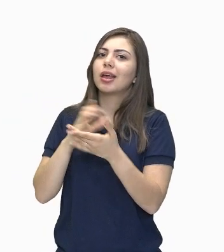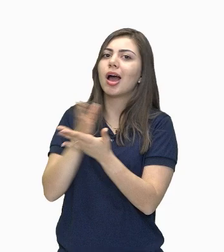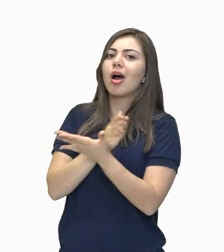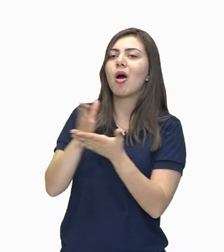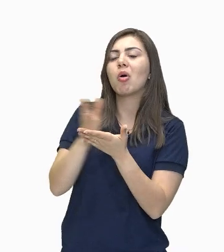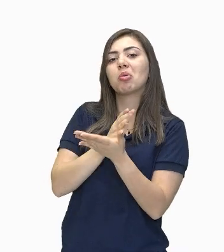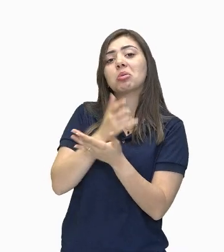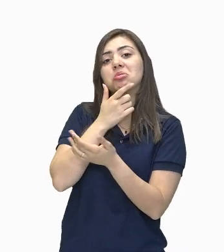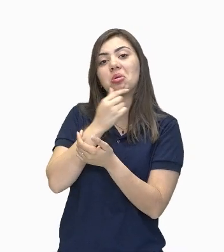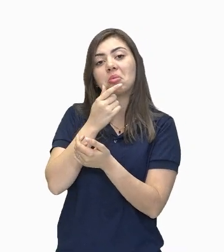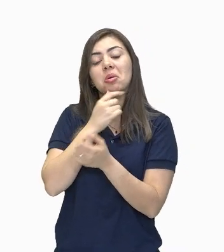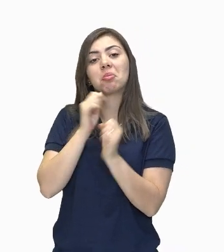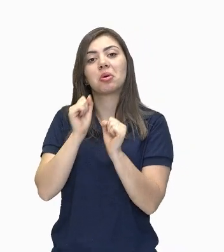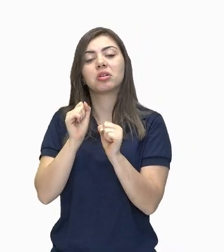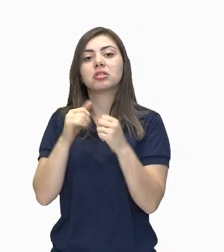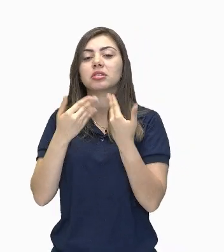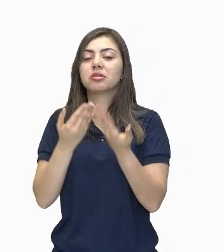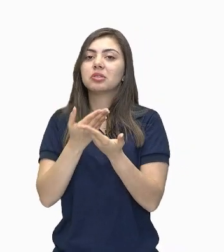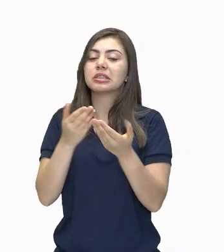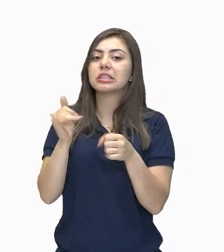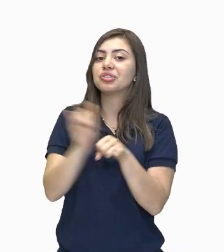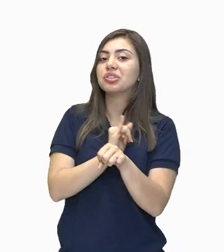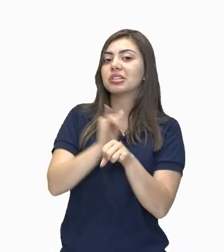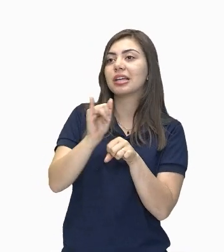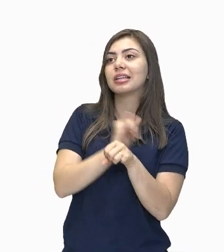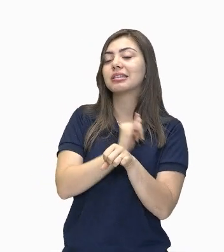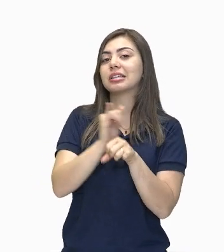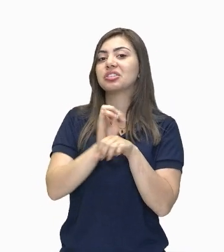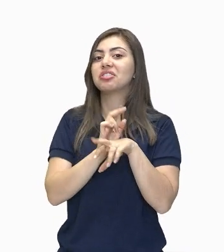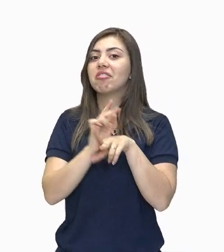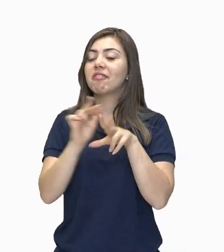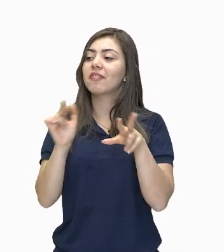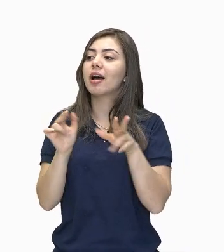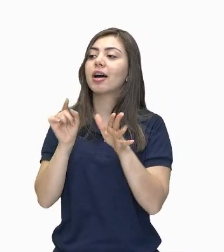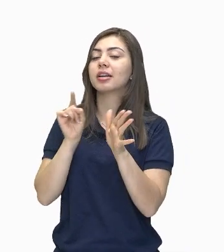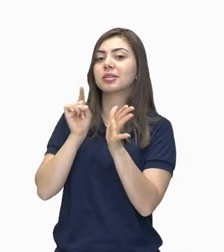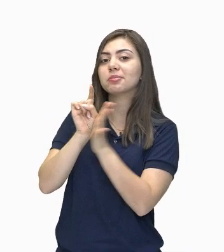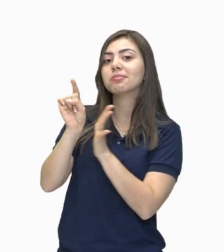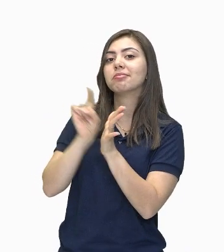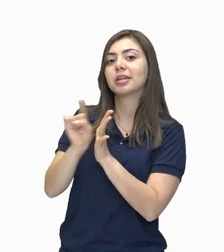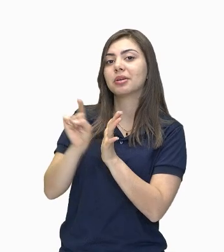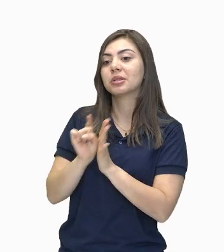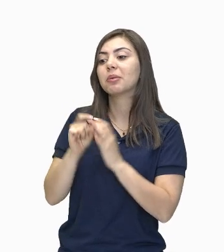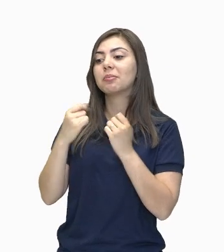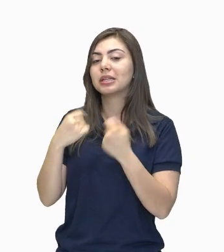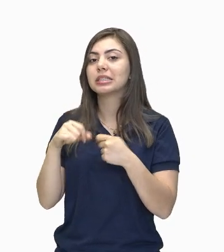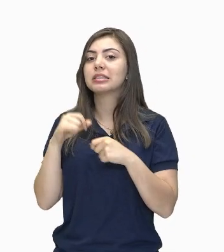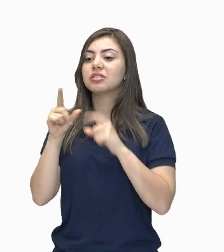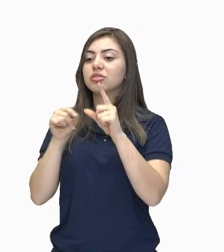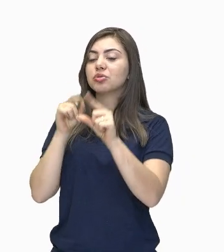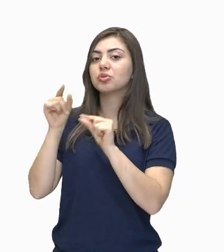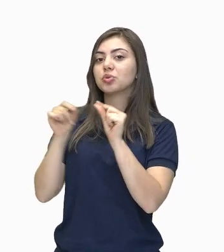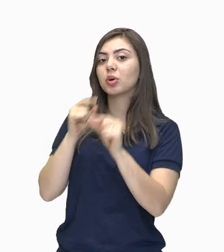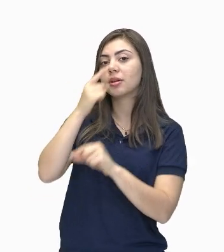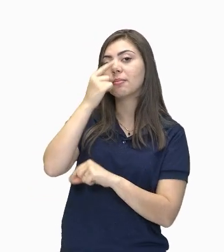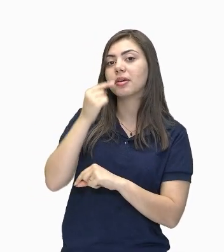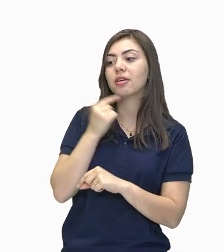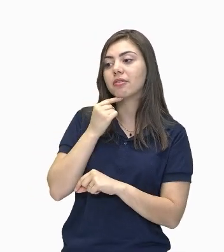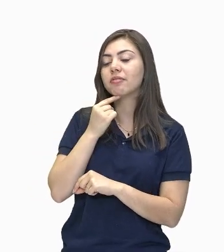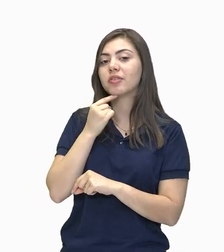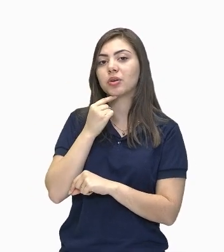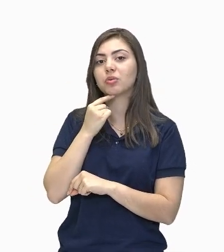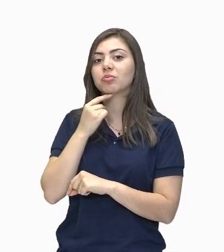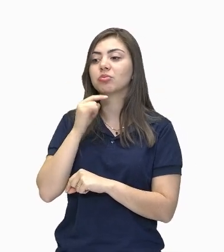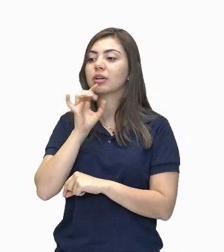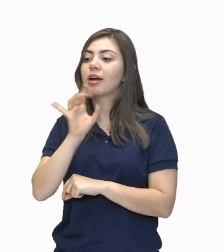precisa abordar diferentes, você precisa ter a representatividade desses perfis de clientes para poder fazer